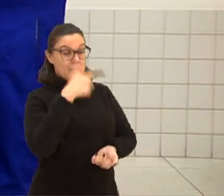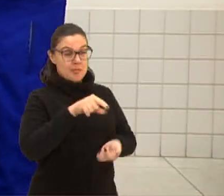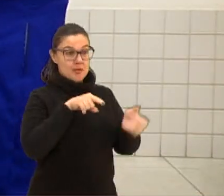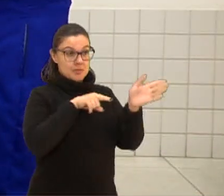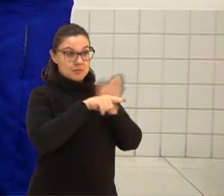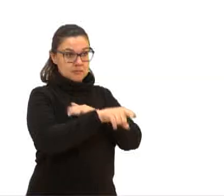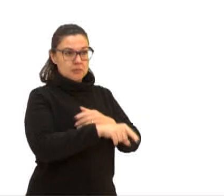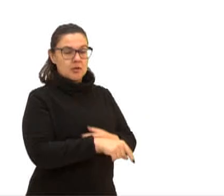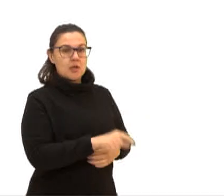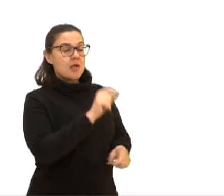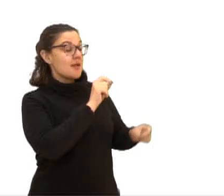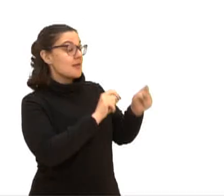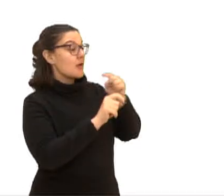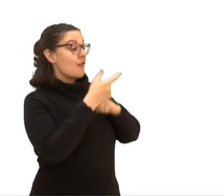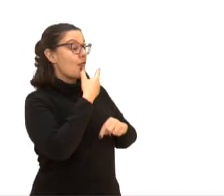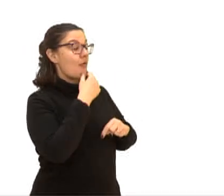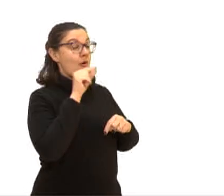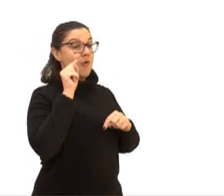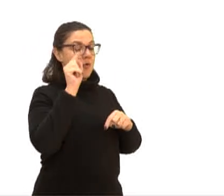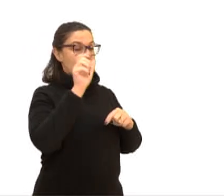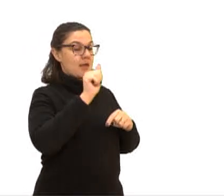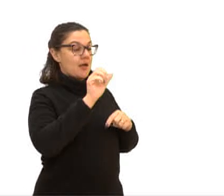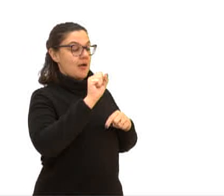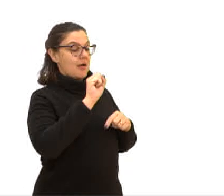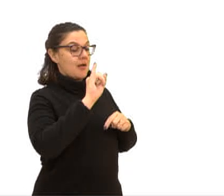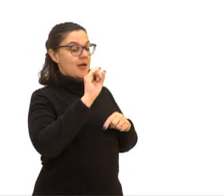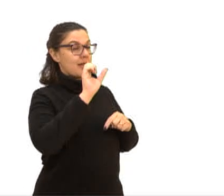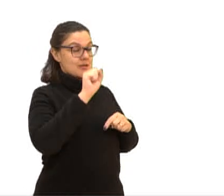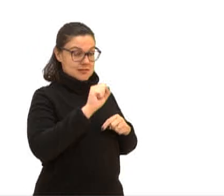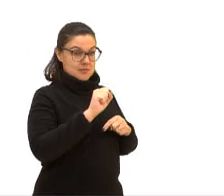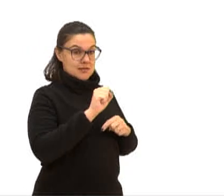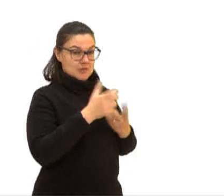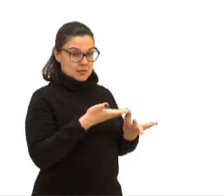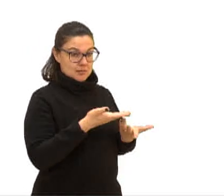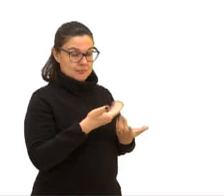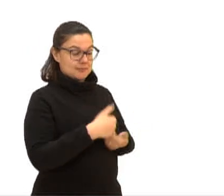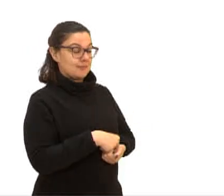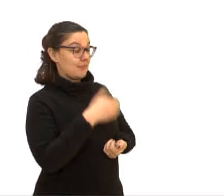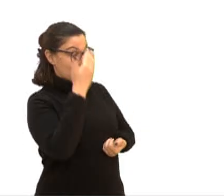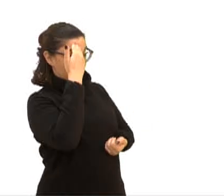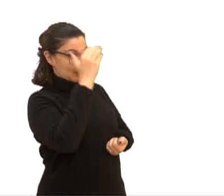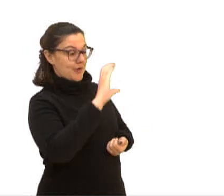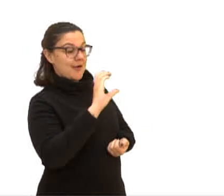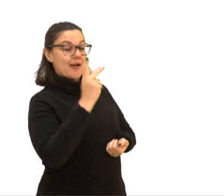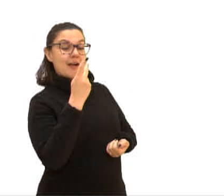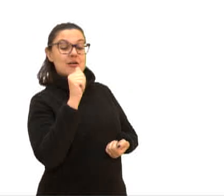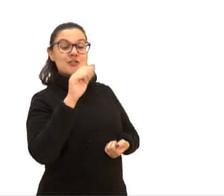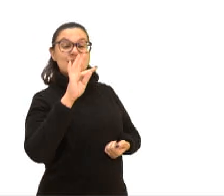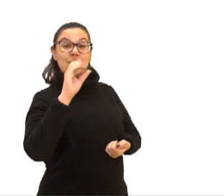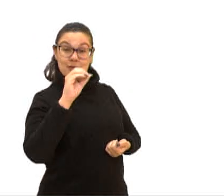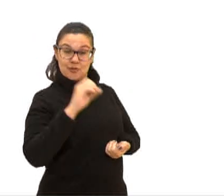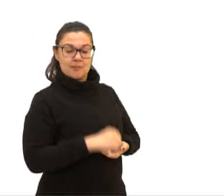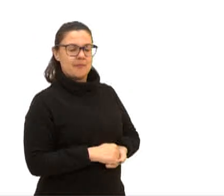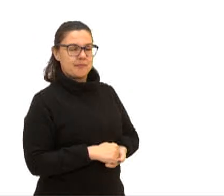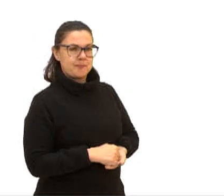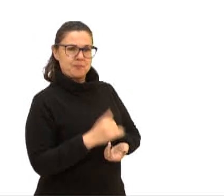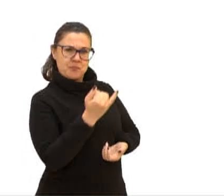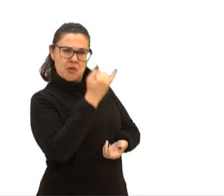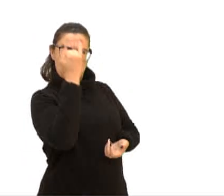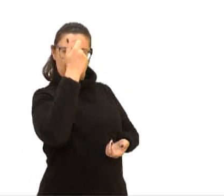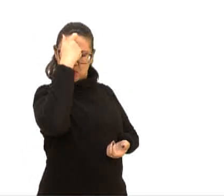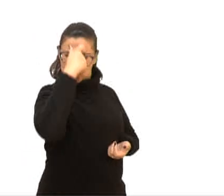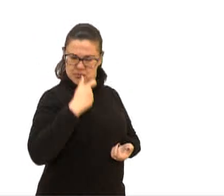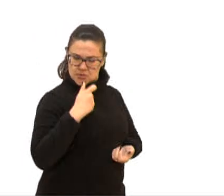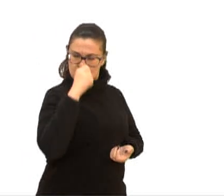quiz? Vamos. Quem foi Assis Chateaubriand, o famigerado Chateau? A. Importante personalidade brasileira